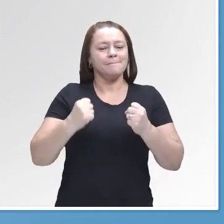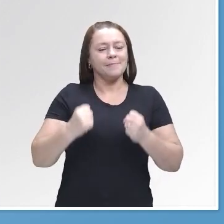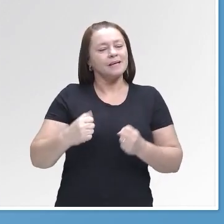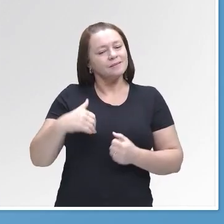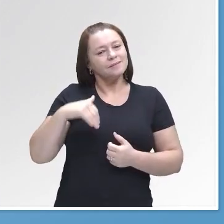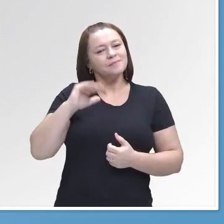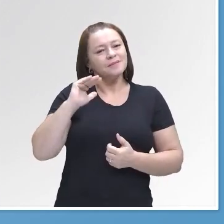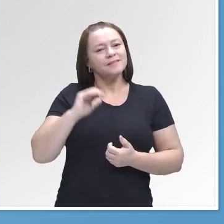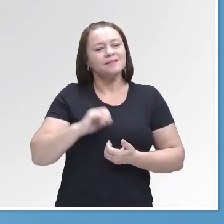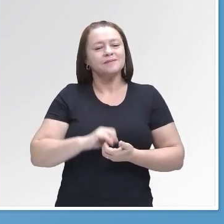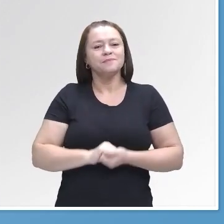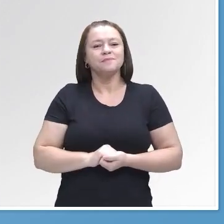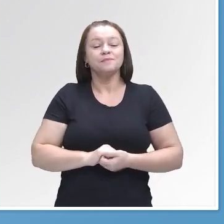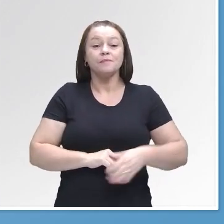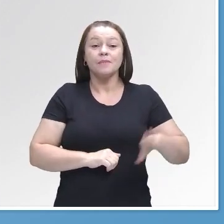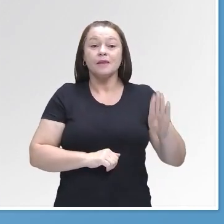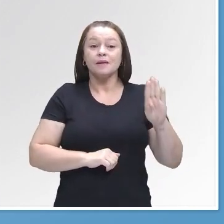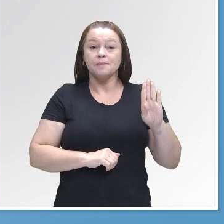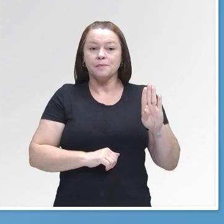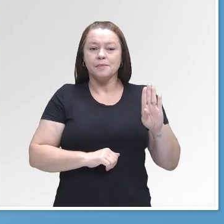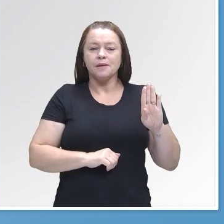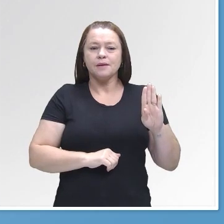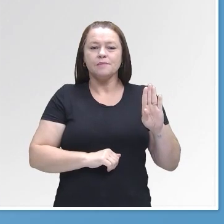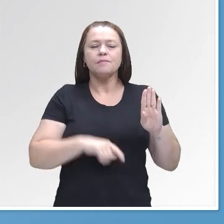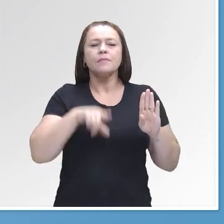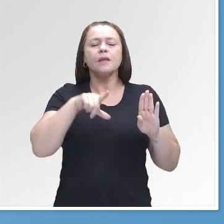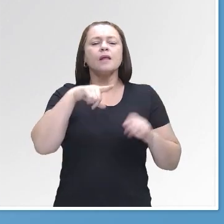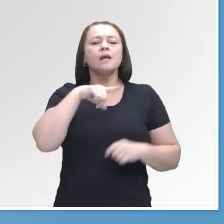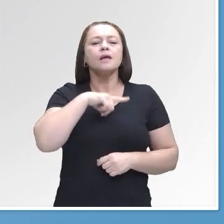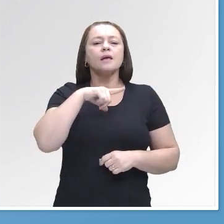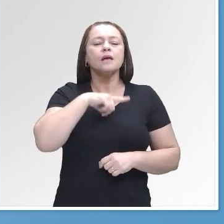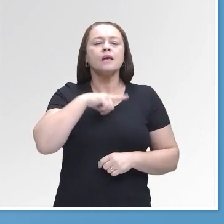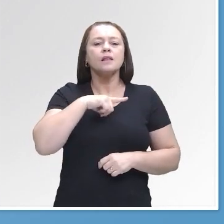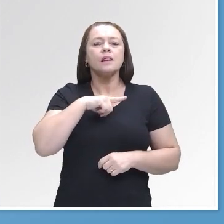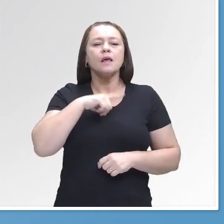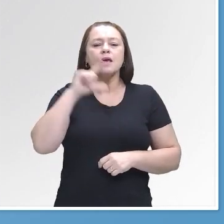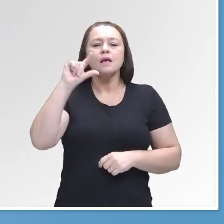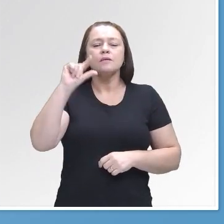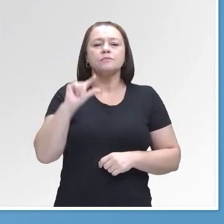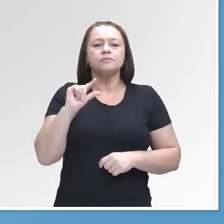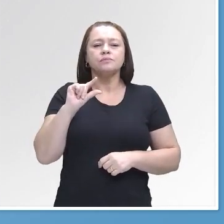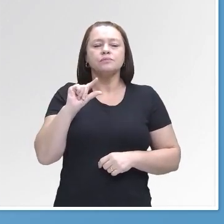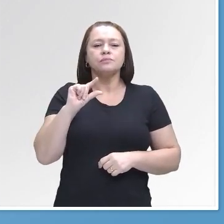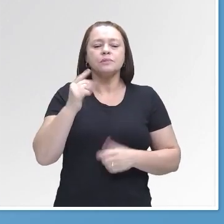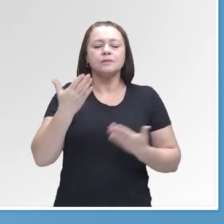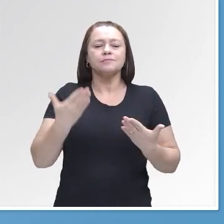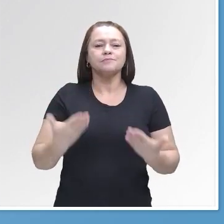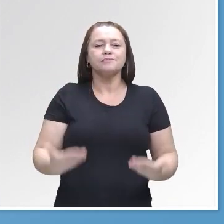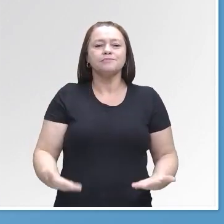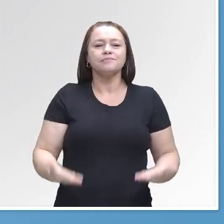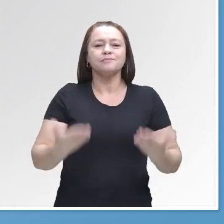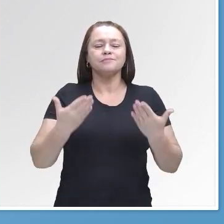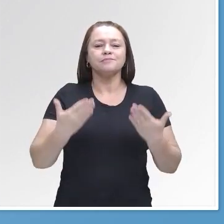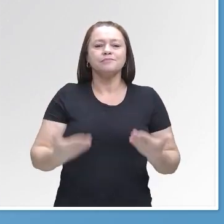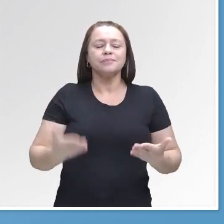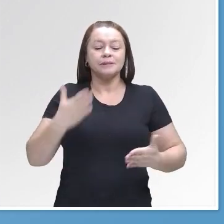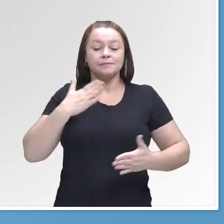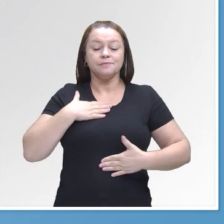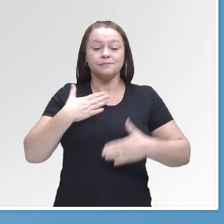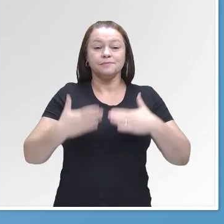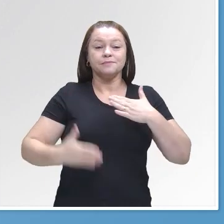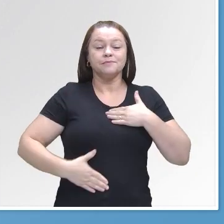corporal. Letra B. Quem tem menor massa